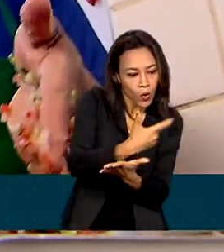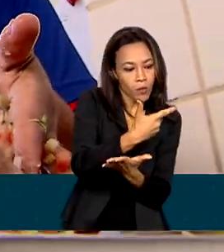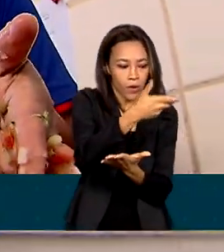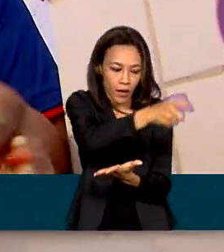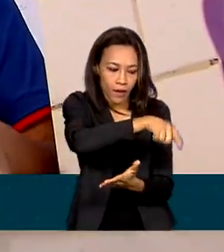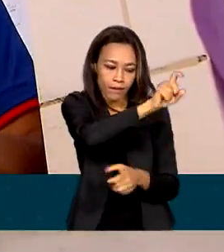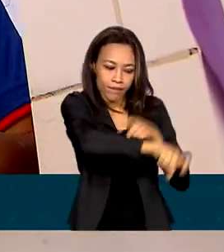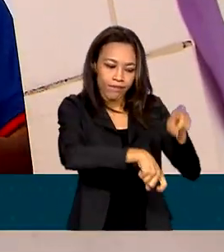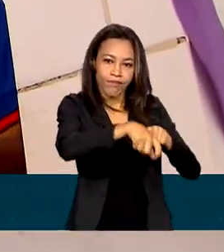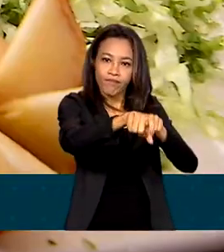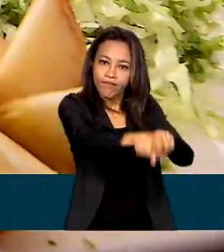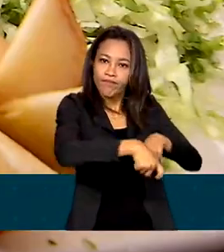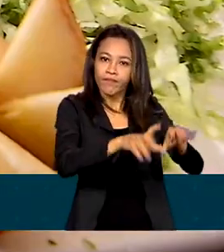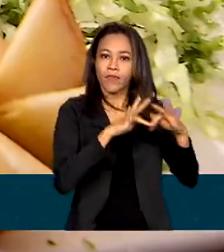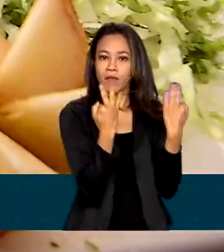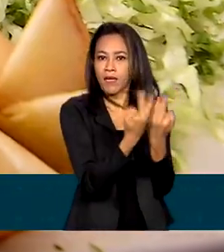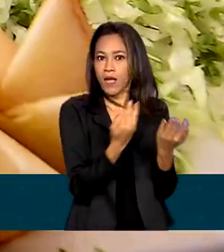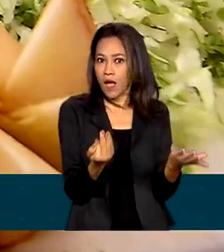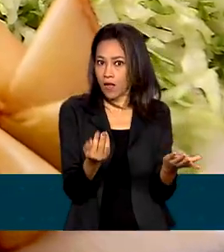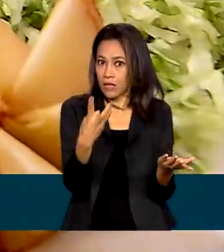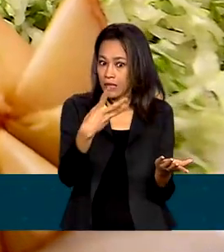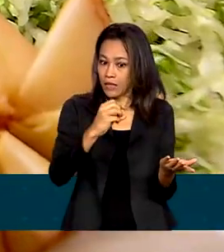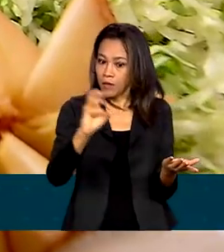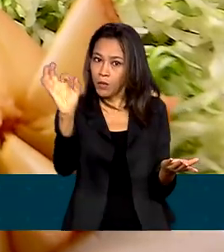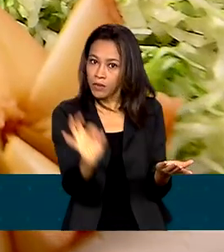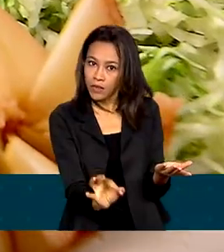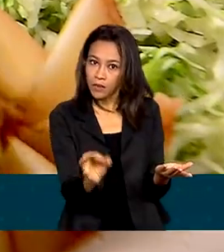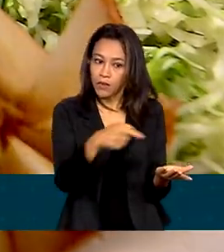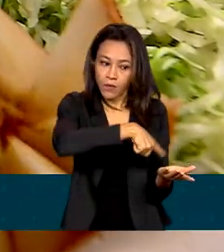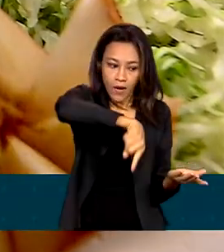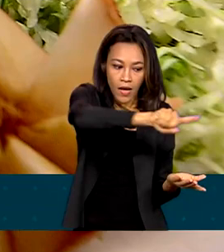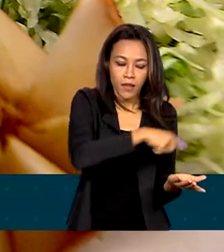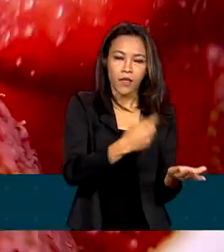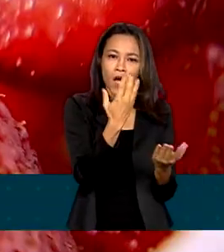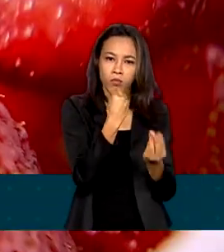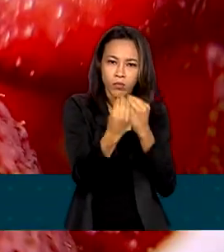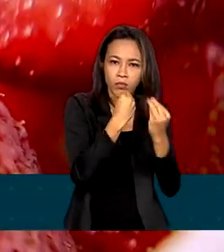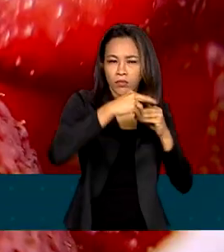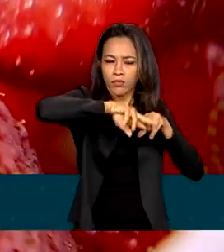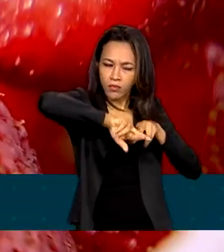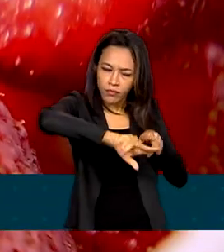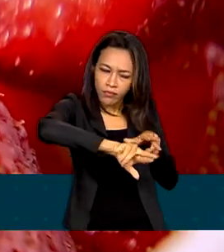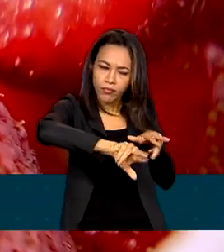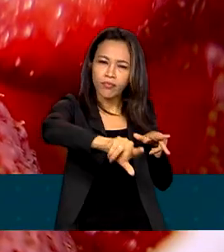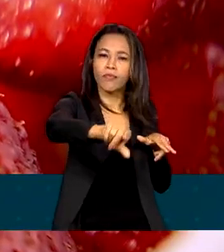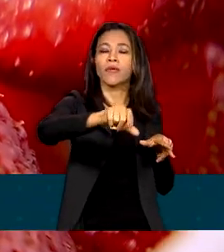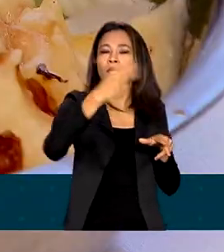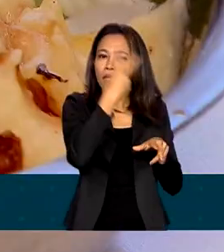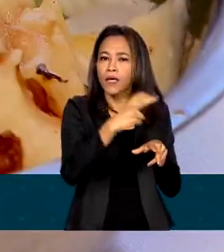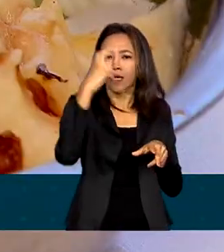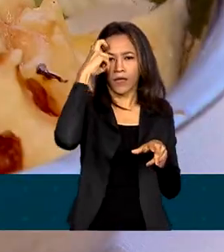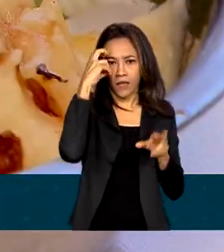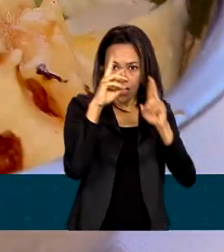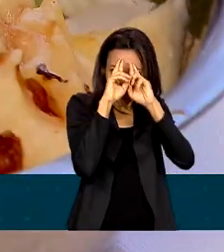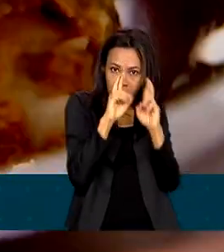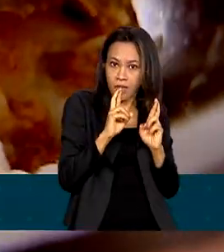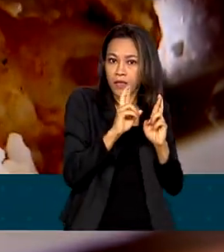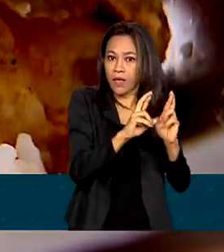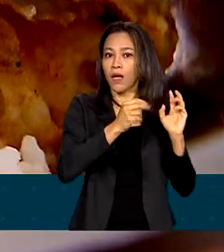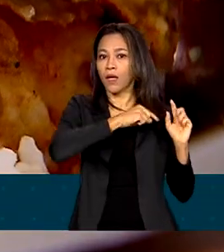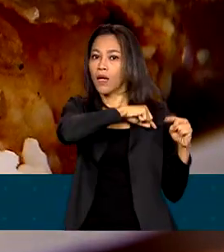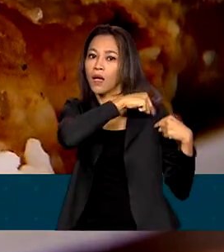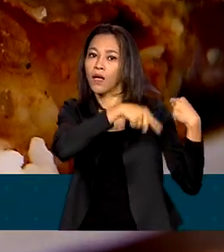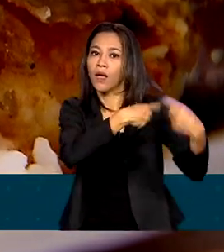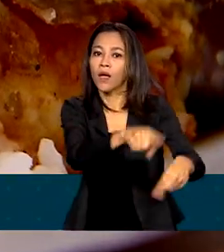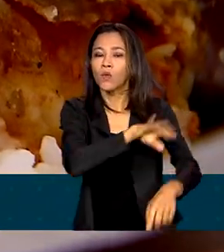da agricultura familiar. Os itens ofertados devem ser variados e respeitar a cultura, as tradições e